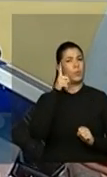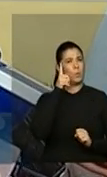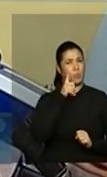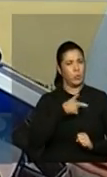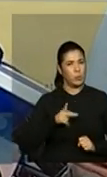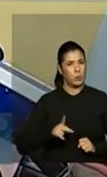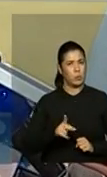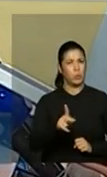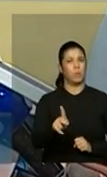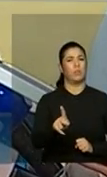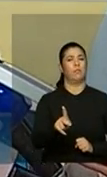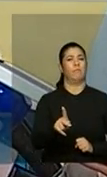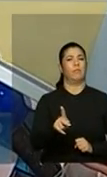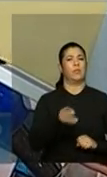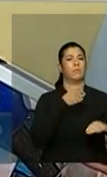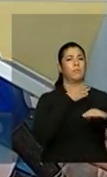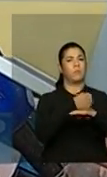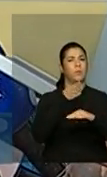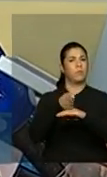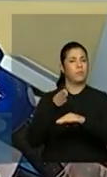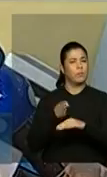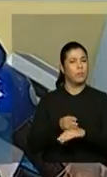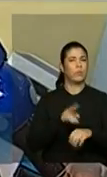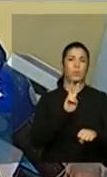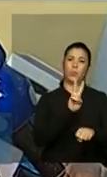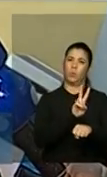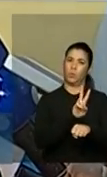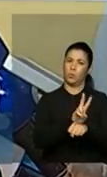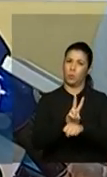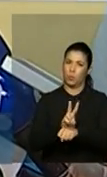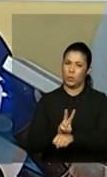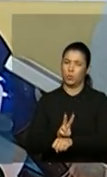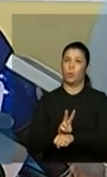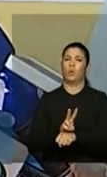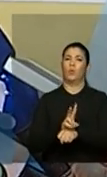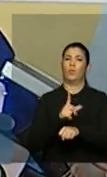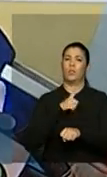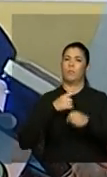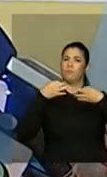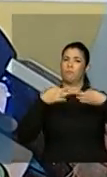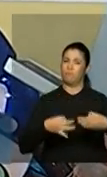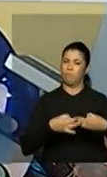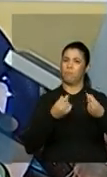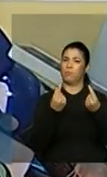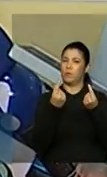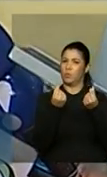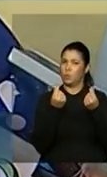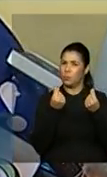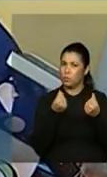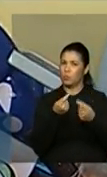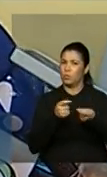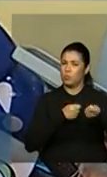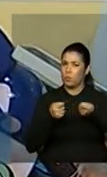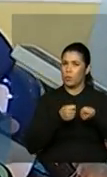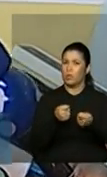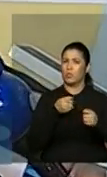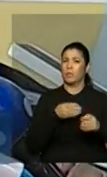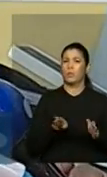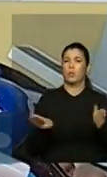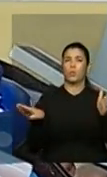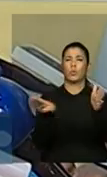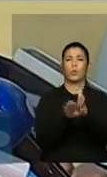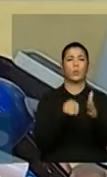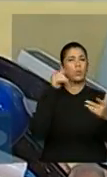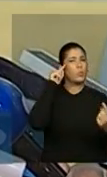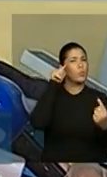área social, mas com controle, garantindo que o dinheiro chegue no lugar certo, que é o que acontece com Bolsa Família, por exemplo. Nós